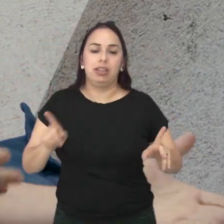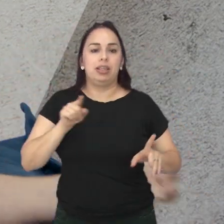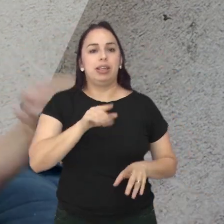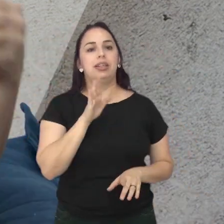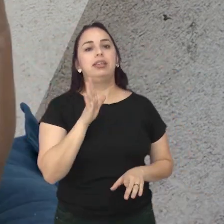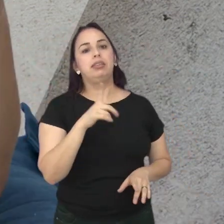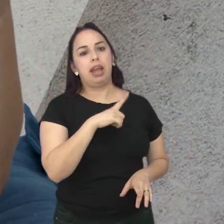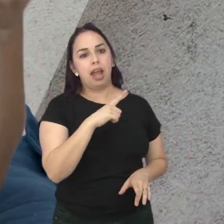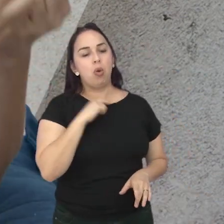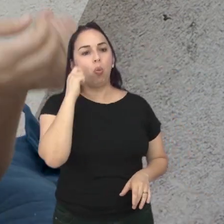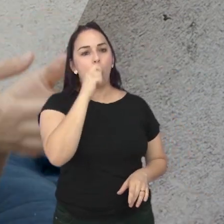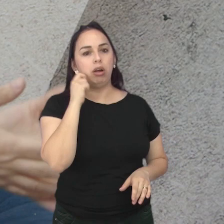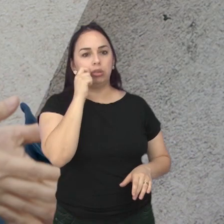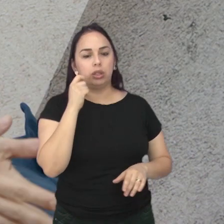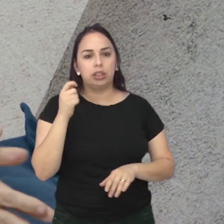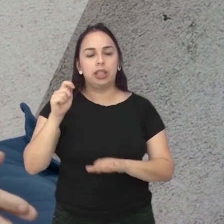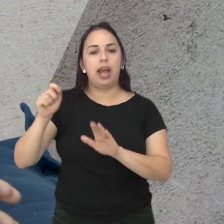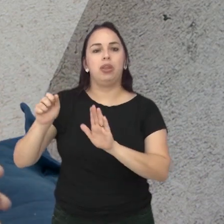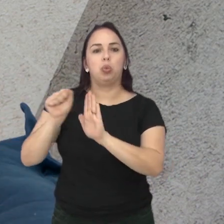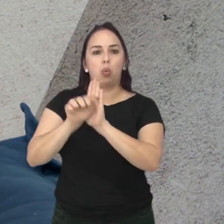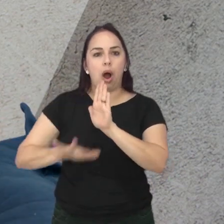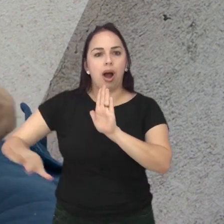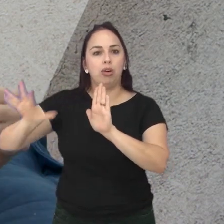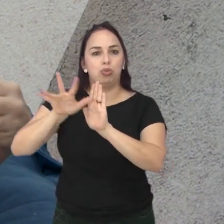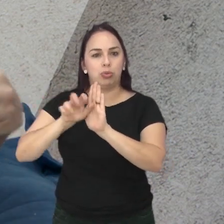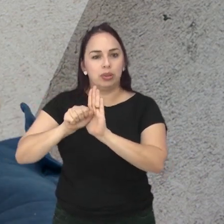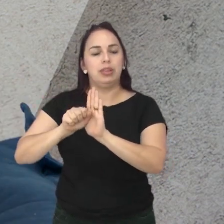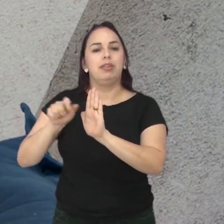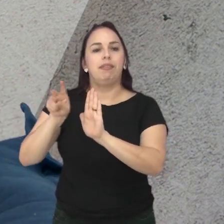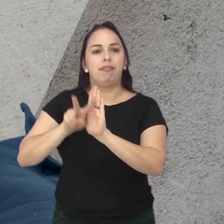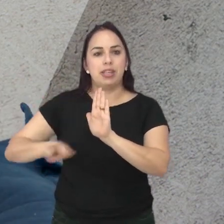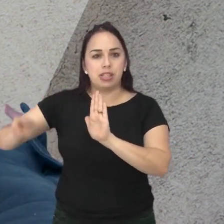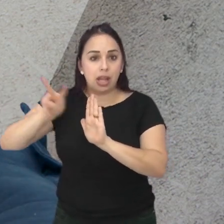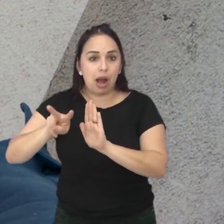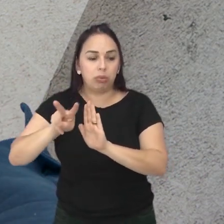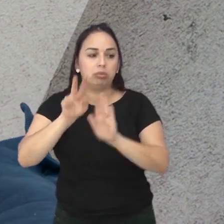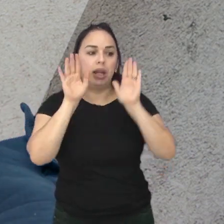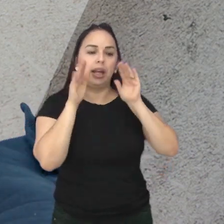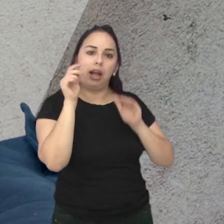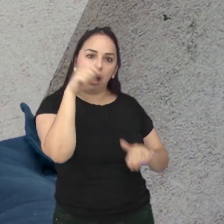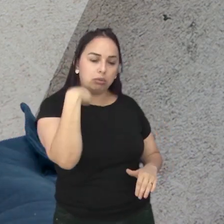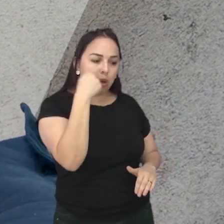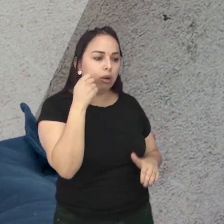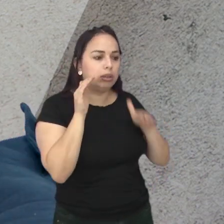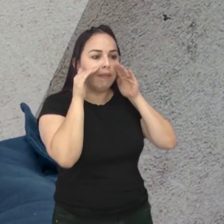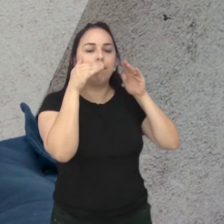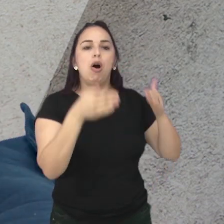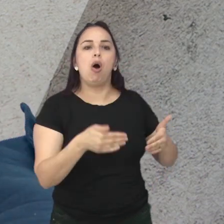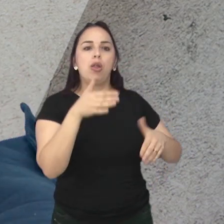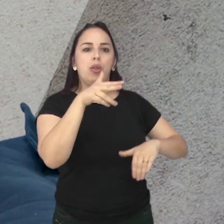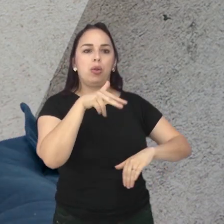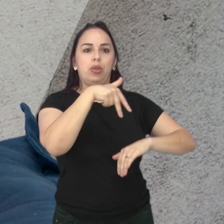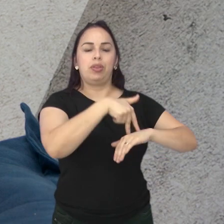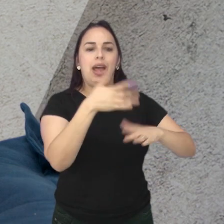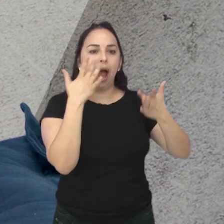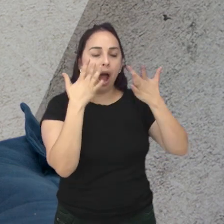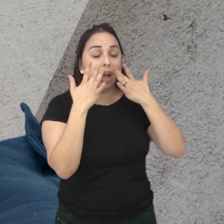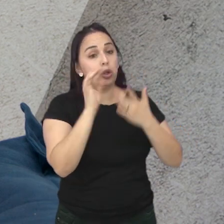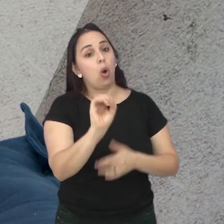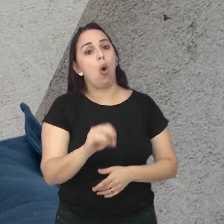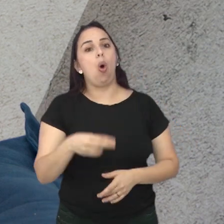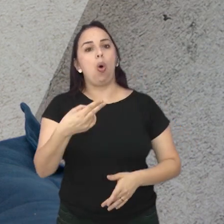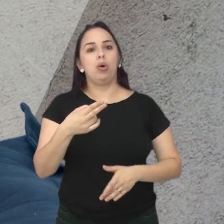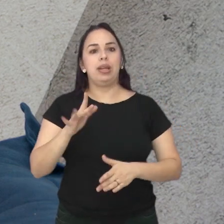ator que se especializa no audiovisual, a gente tem o ator que se especializa no teatro, que se especializa em